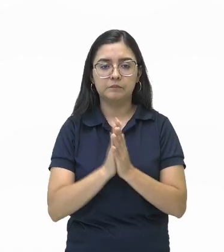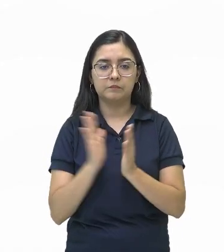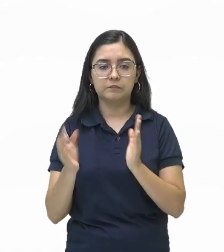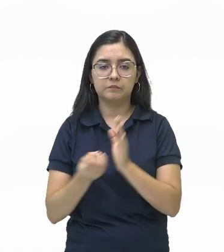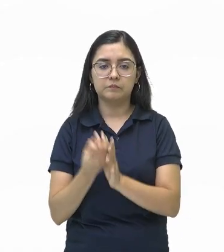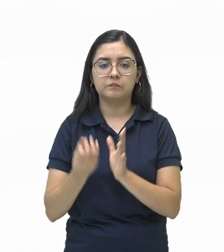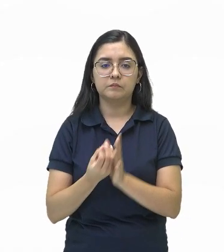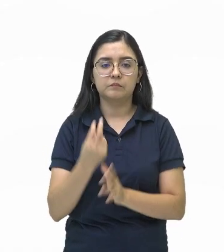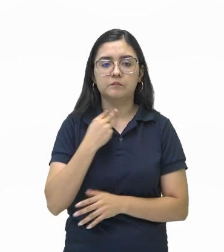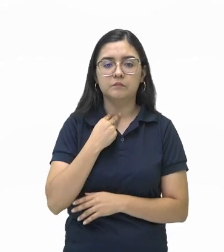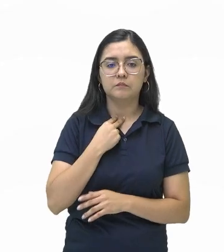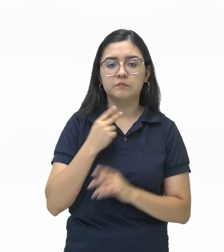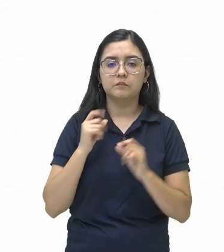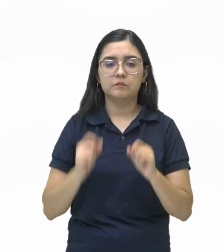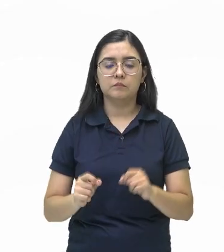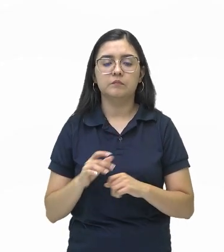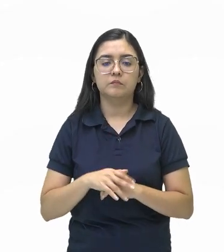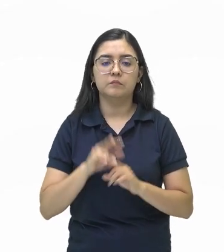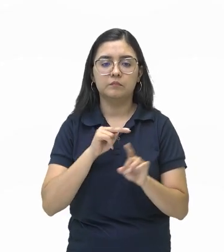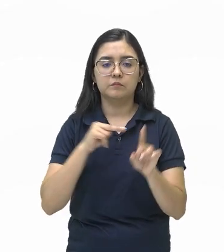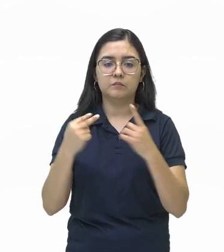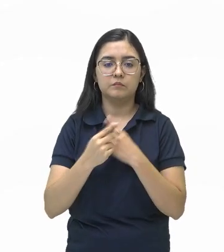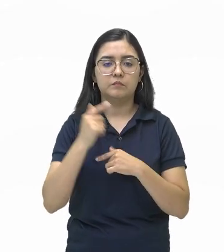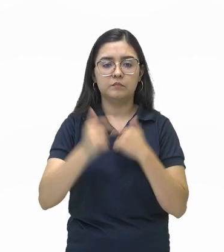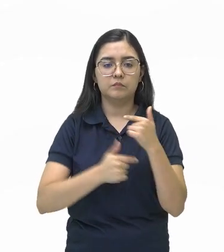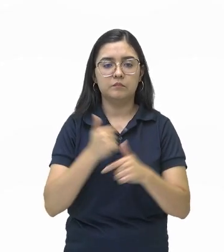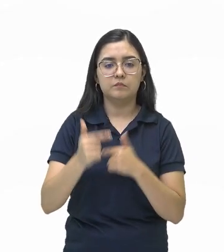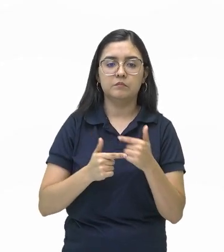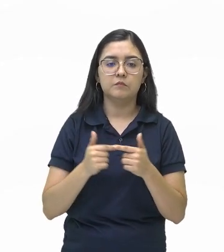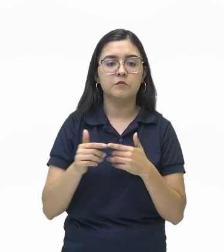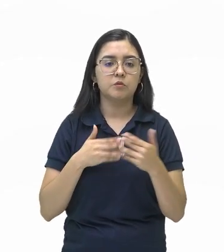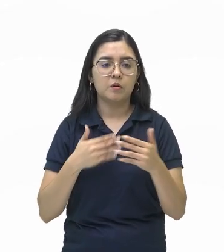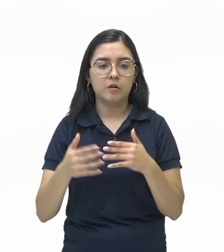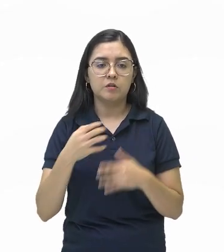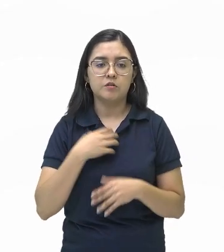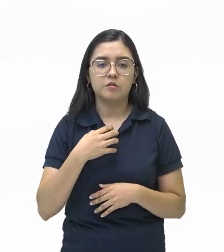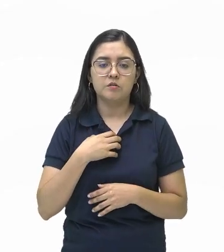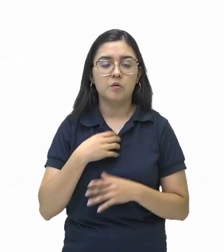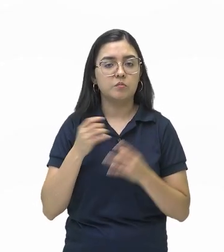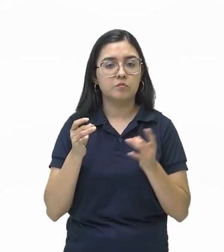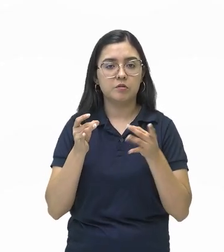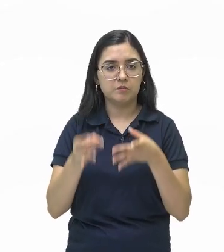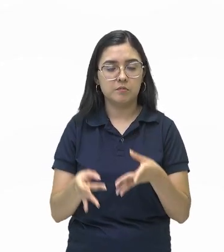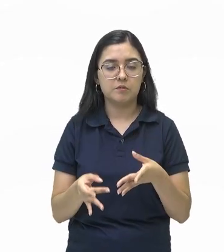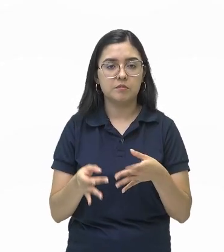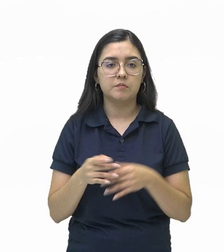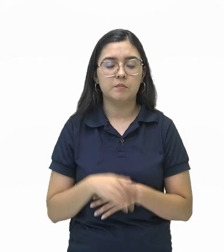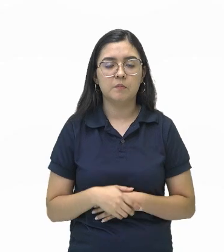ser admitida uma visão de trabalho banalizada ou